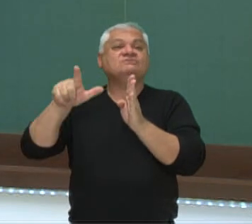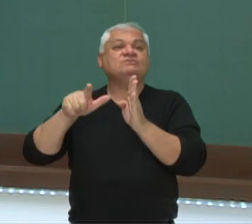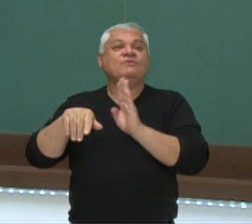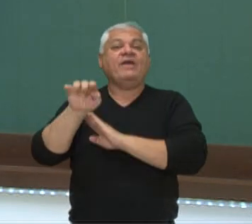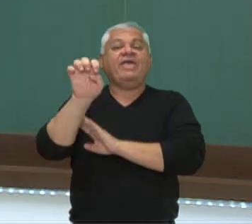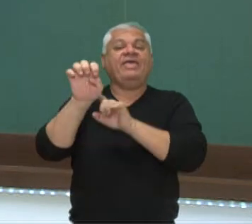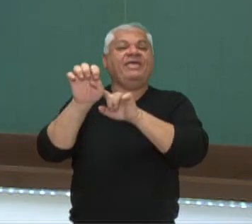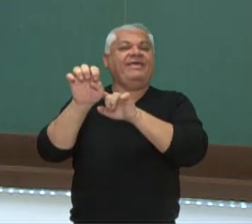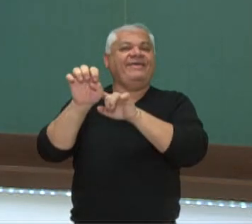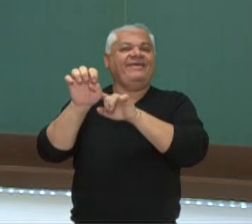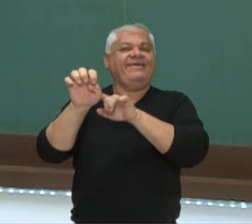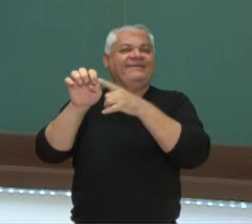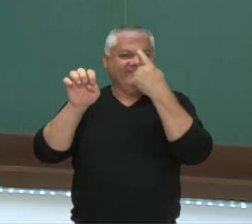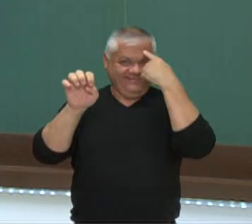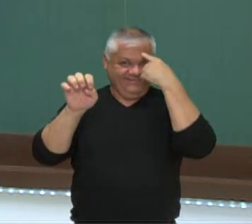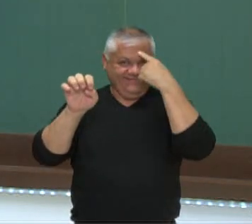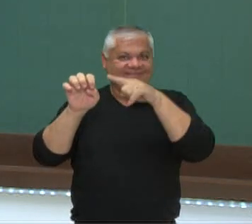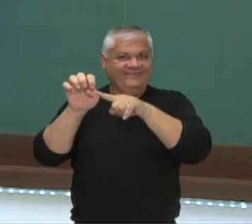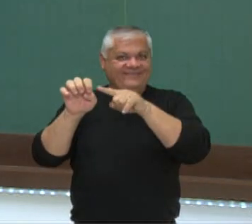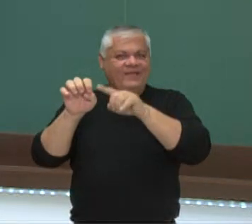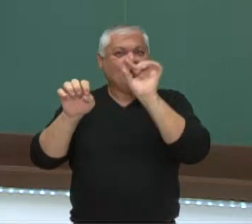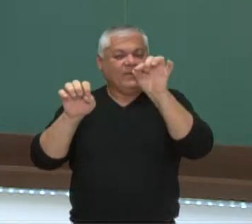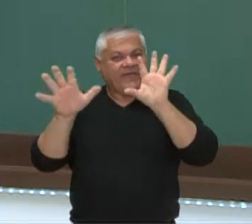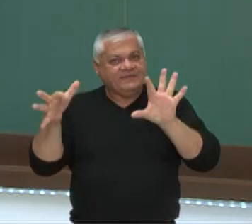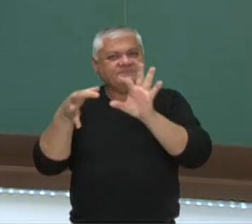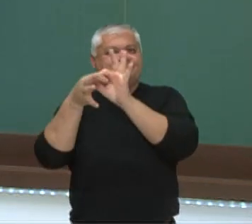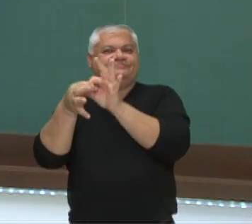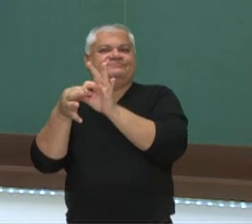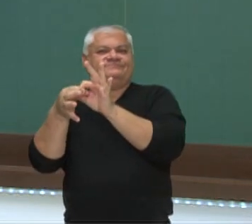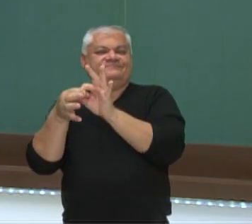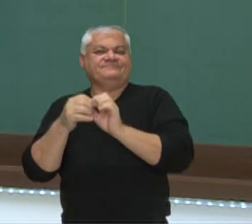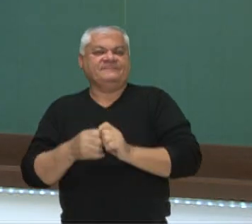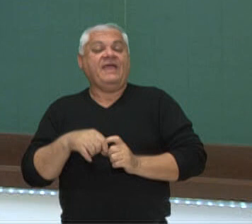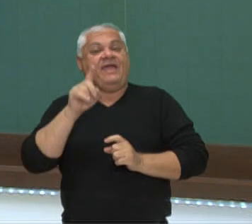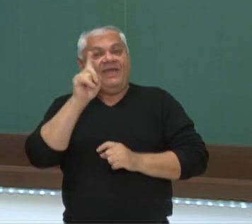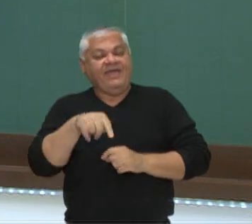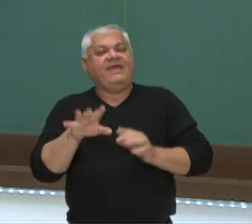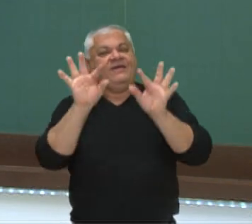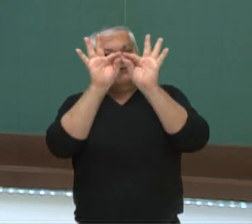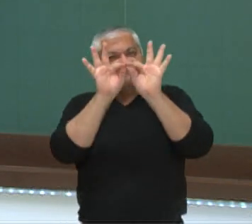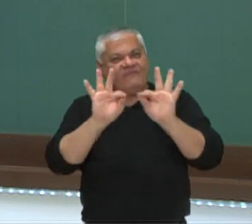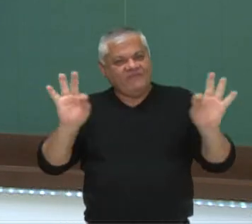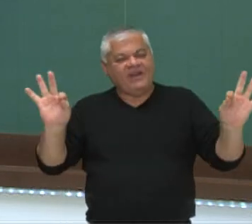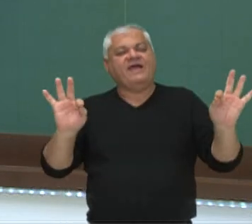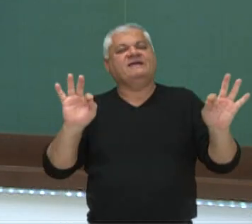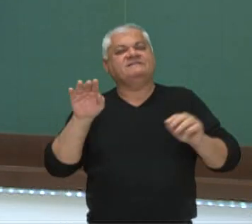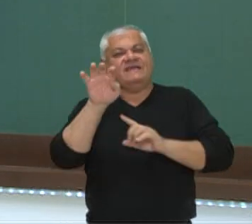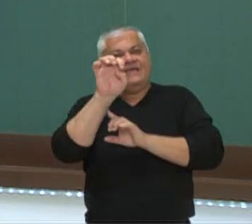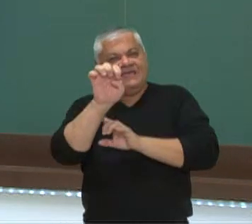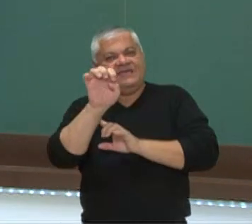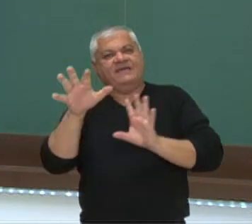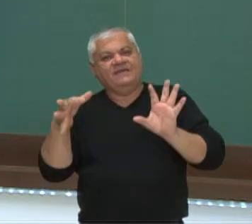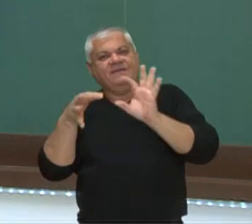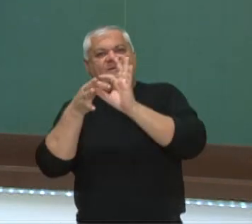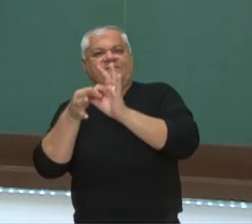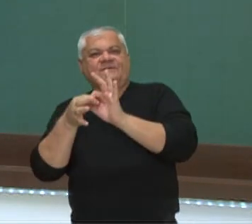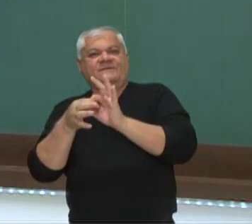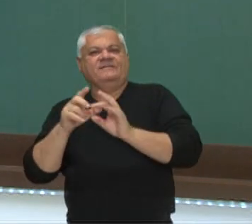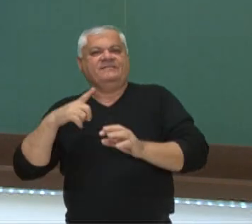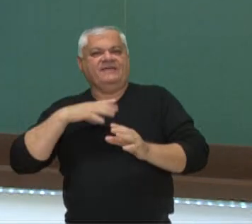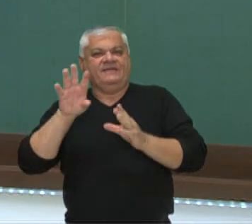conjunção E, que dá a ideia de adição. Então, é uma oração coordenada sindética